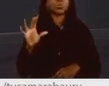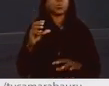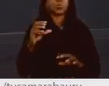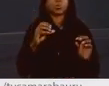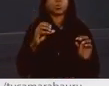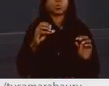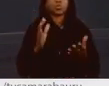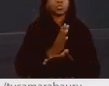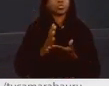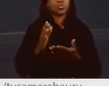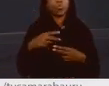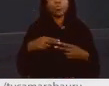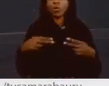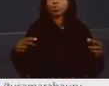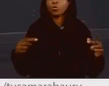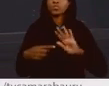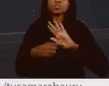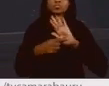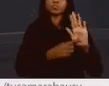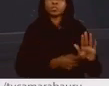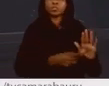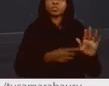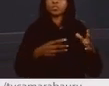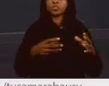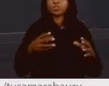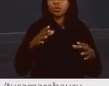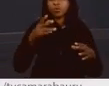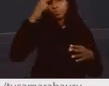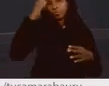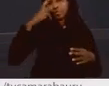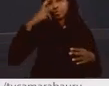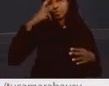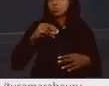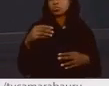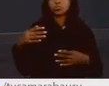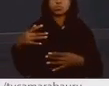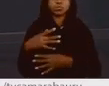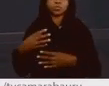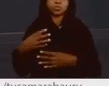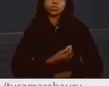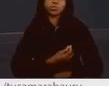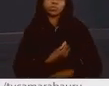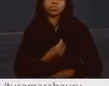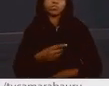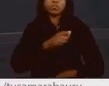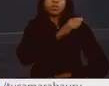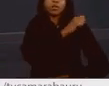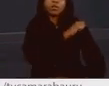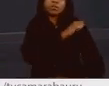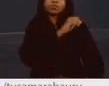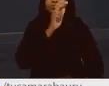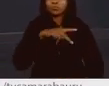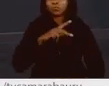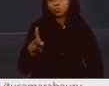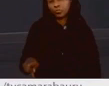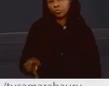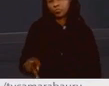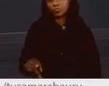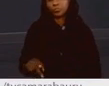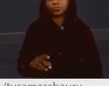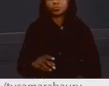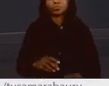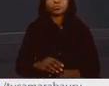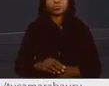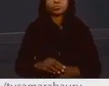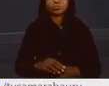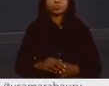sendo apresentado pelos munícipes aqui da nossa cidade, alunos, professores, enfim, os dirigentes